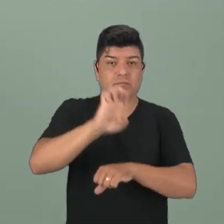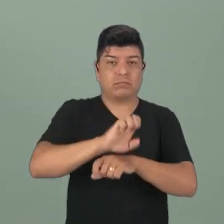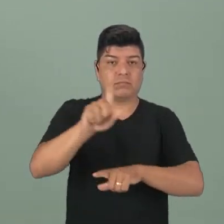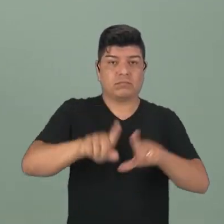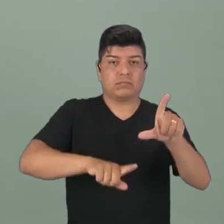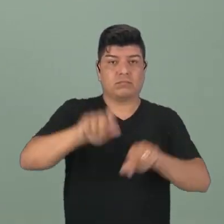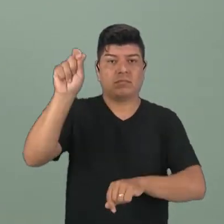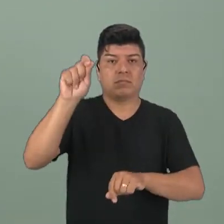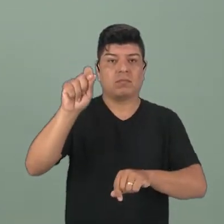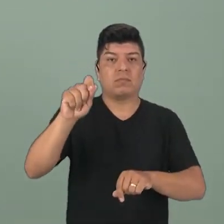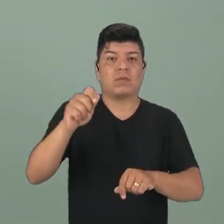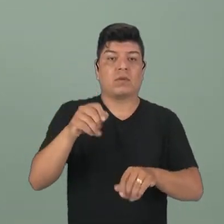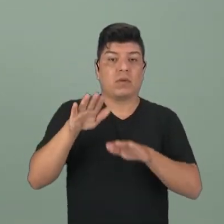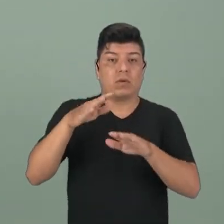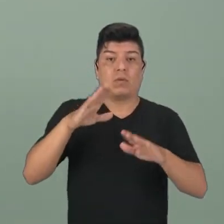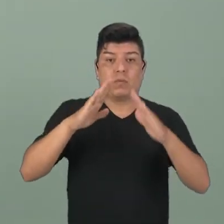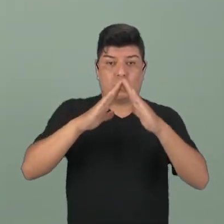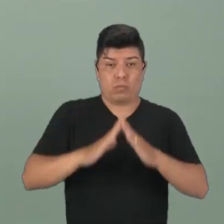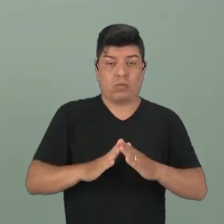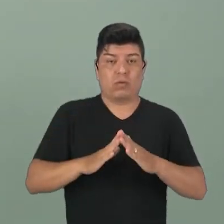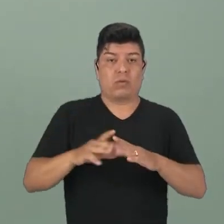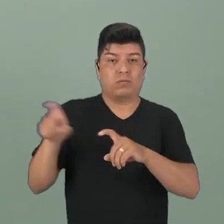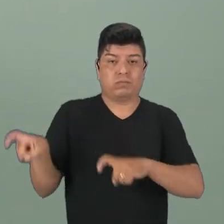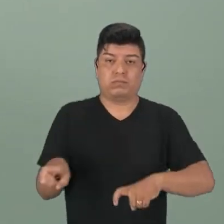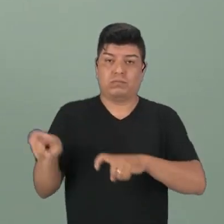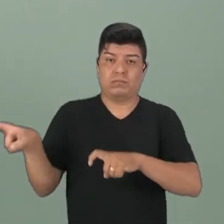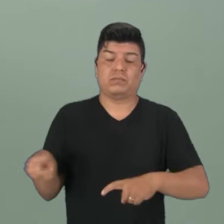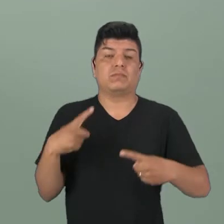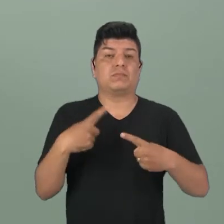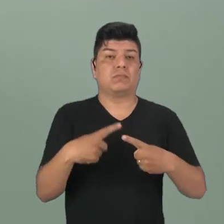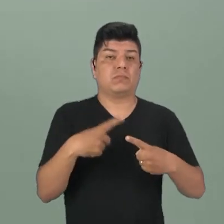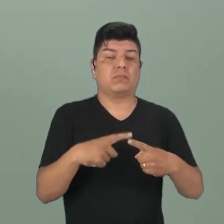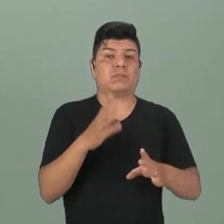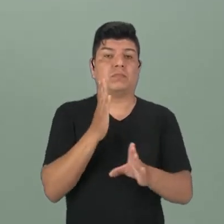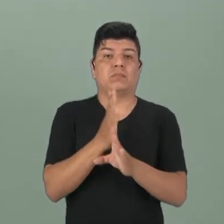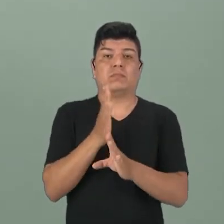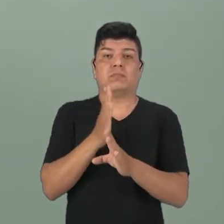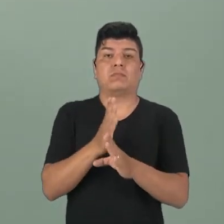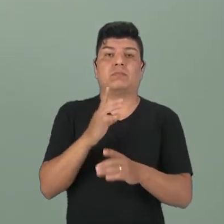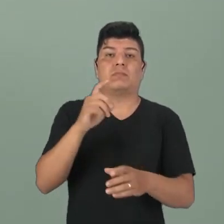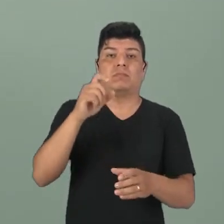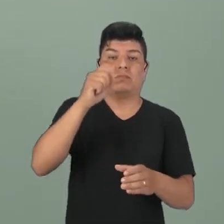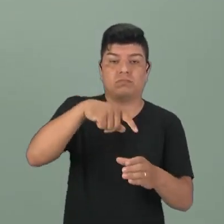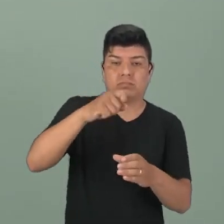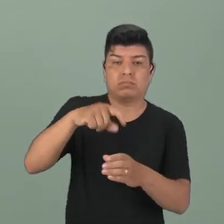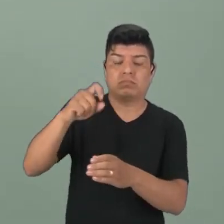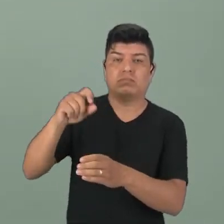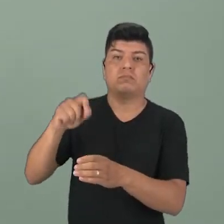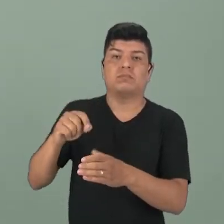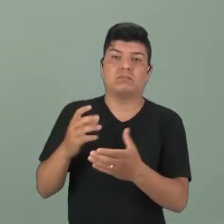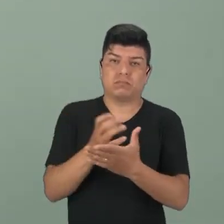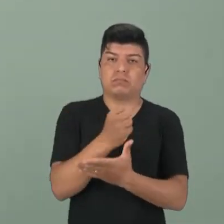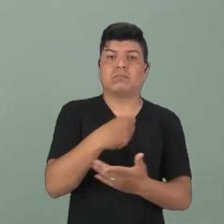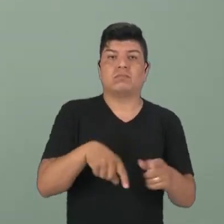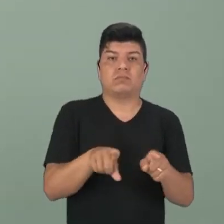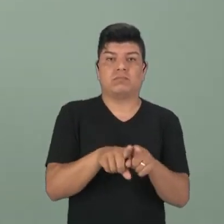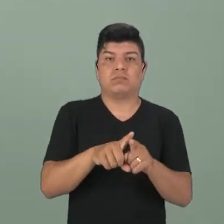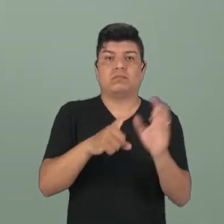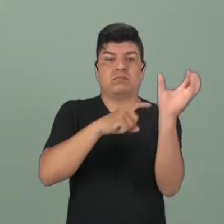das pessoas moravam na zona rural. Por quê? Por conta do extrativismo, da extração